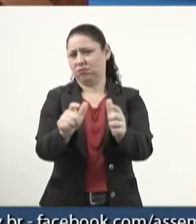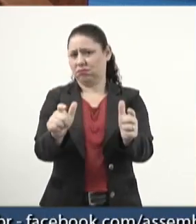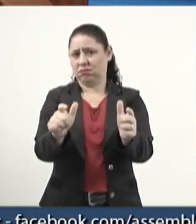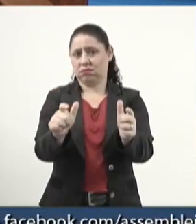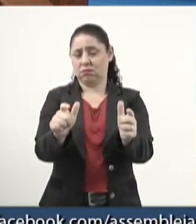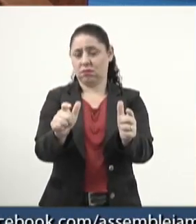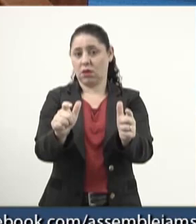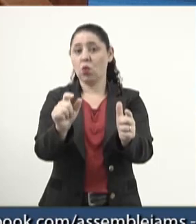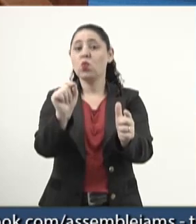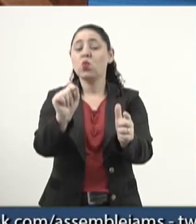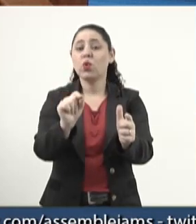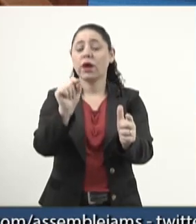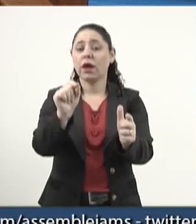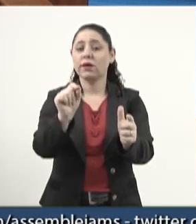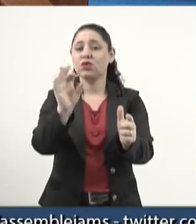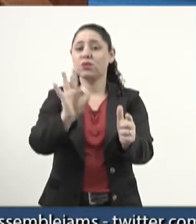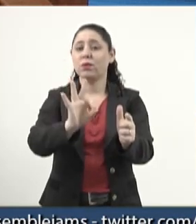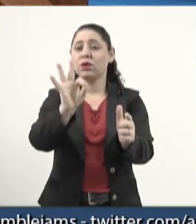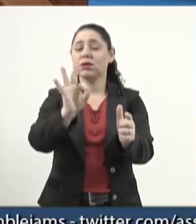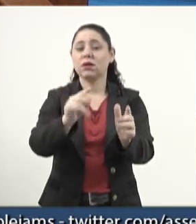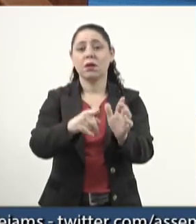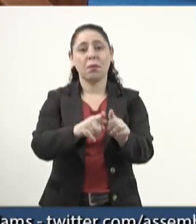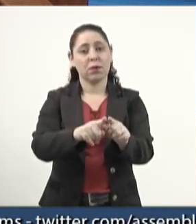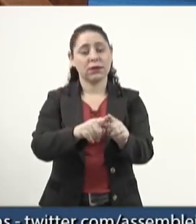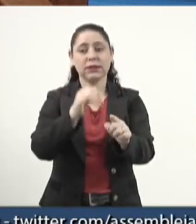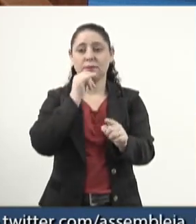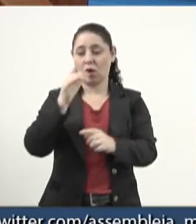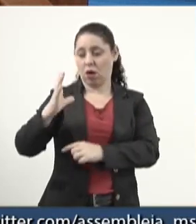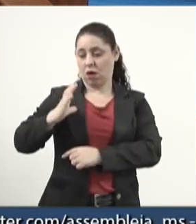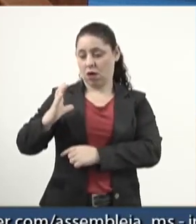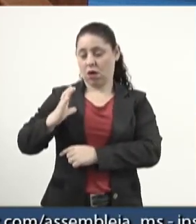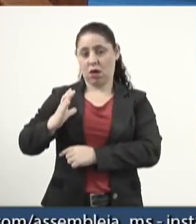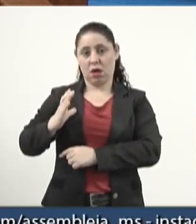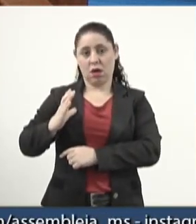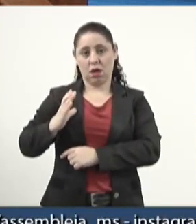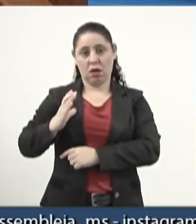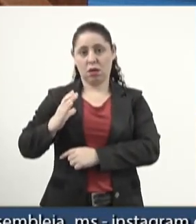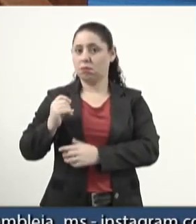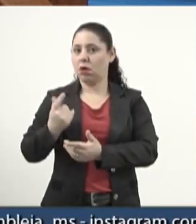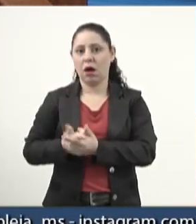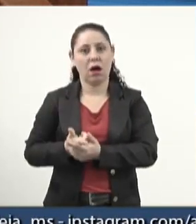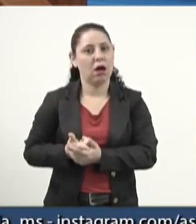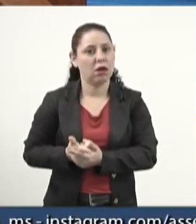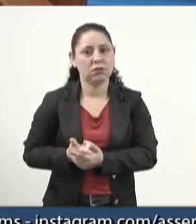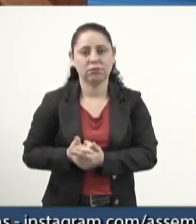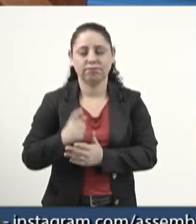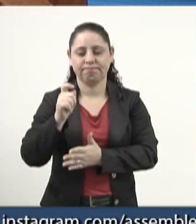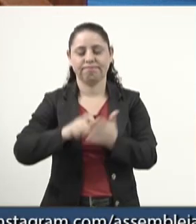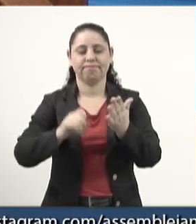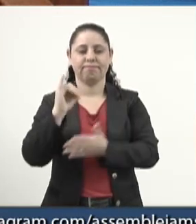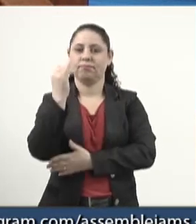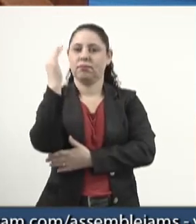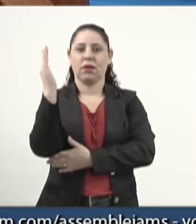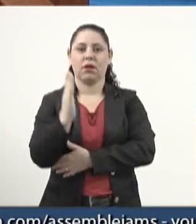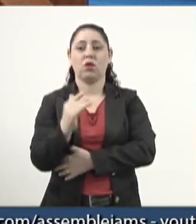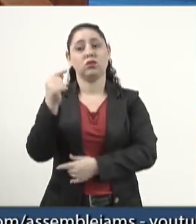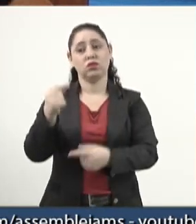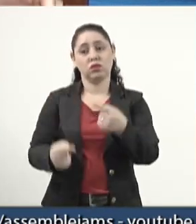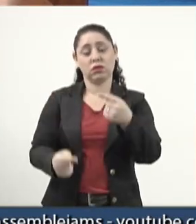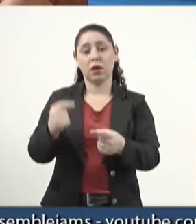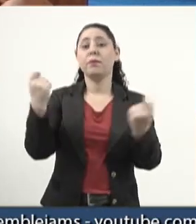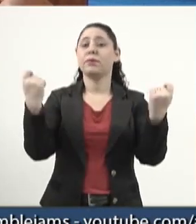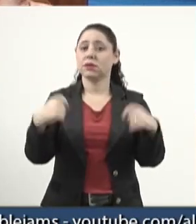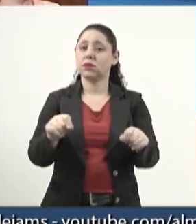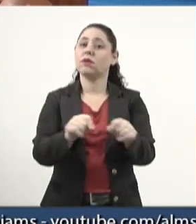na tributação, porque a grande fortuna praticamente não paga imposto no Brasil. E esse é um debate que tem que